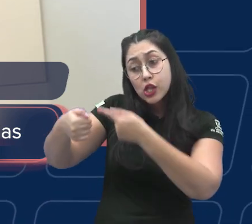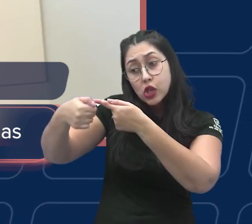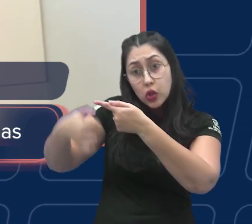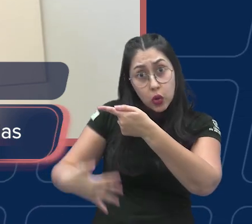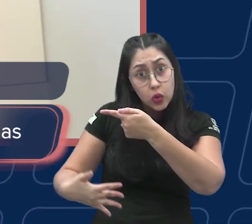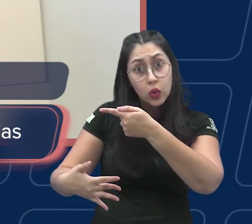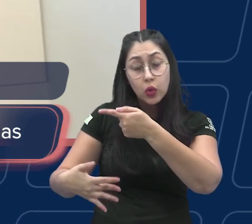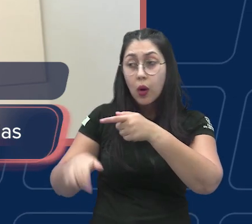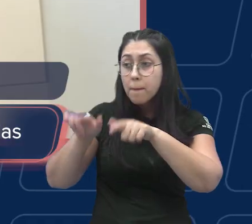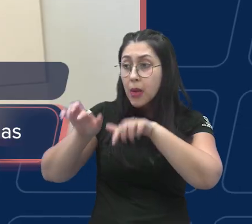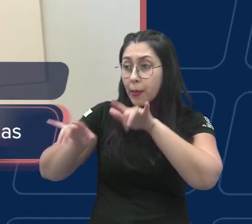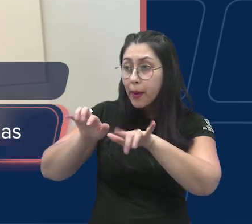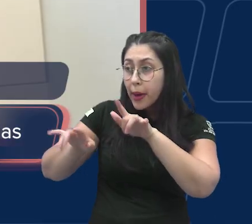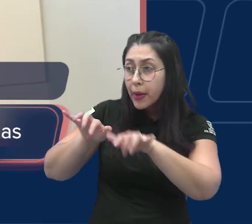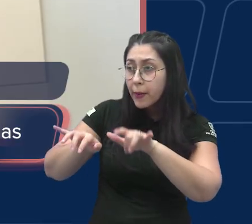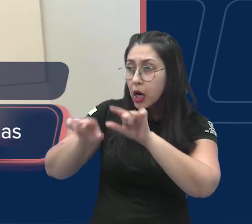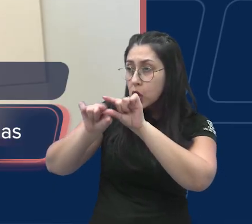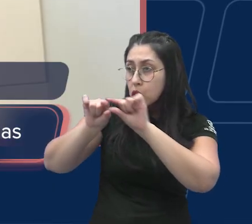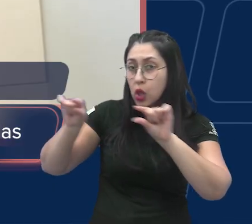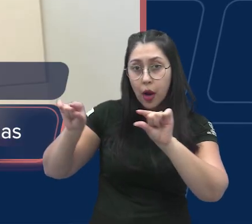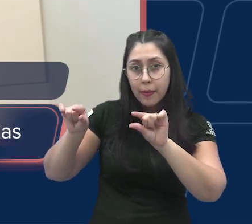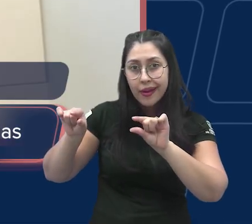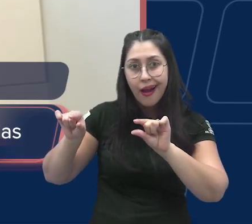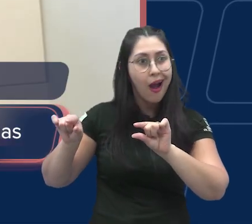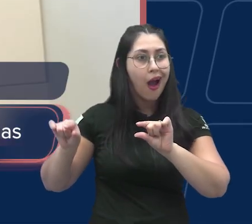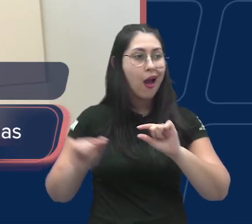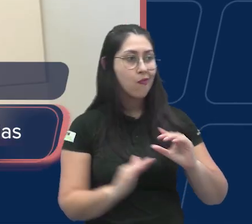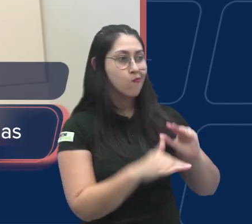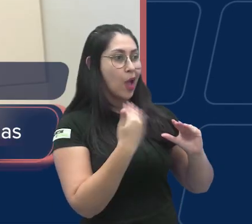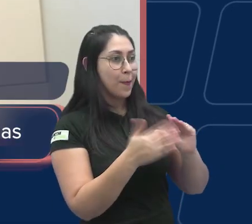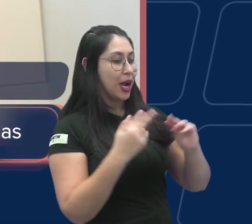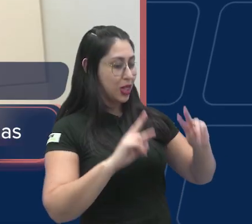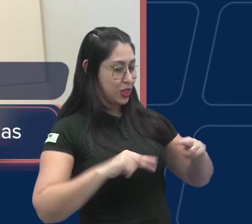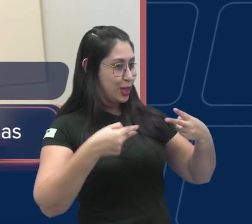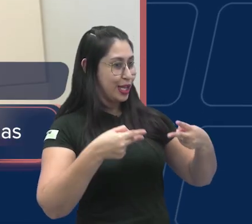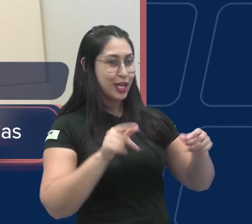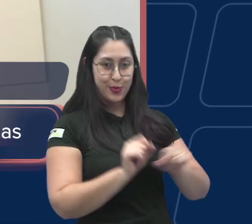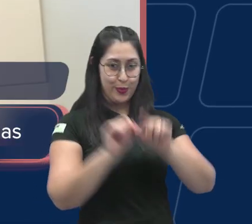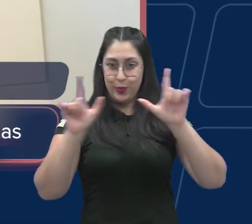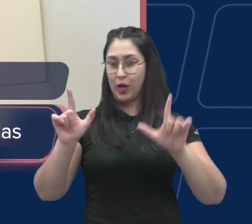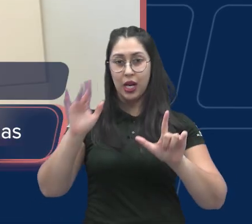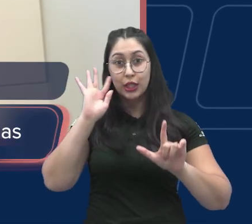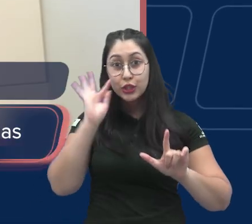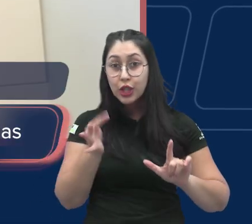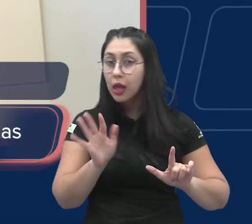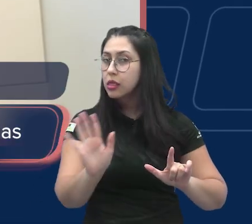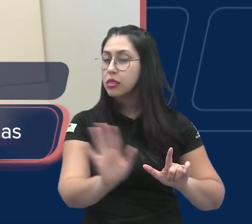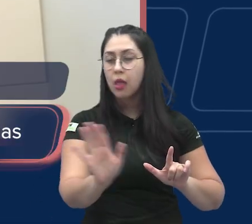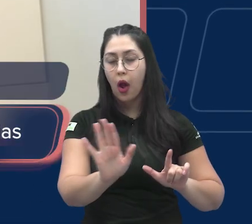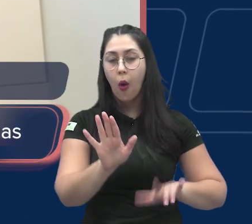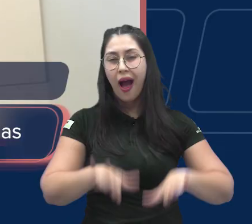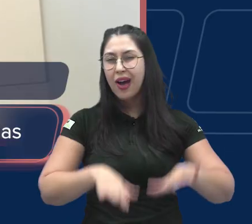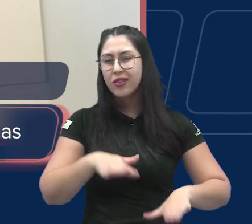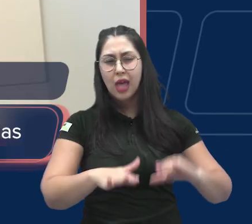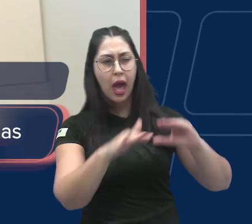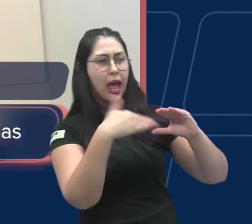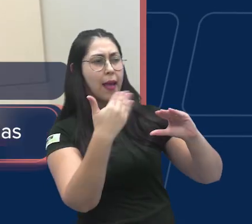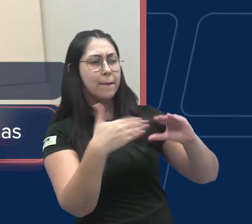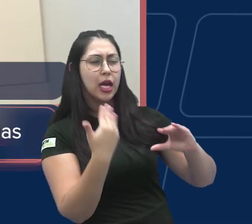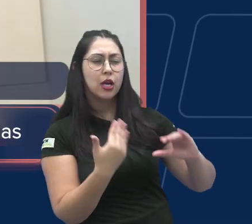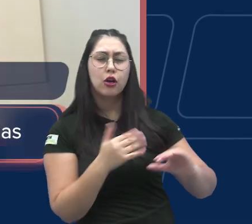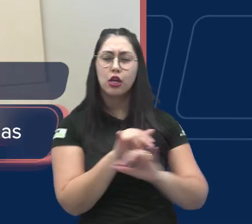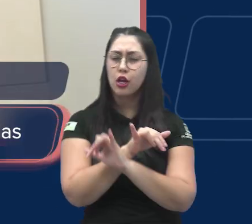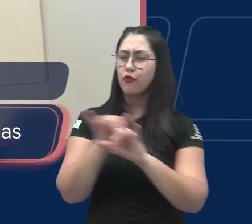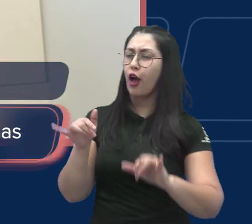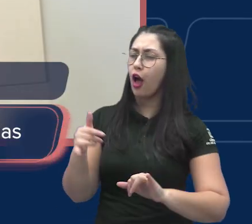coloque o nome lá. Não receba um link por uma plataforma qualquer de rede social e clique ou no e-mail que veio